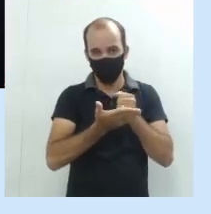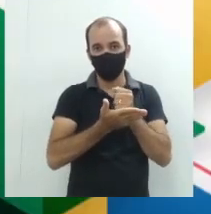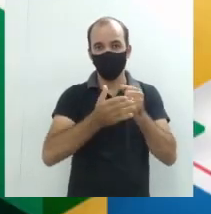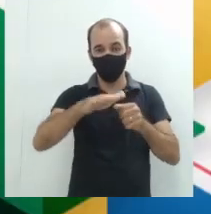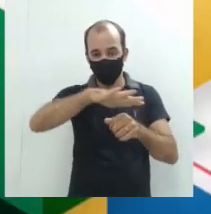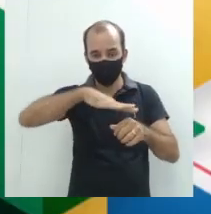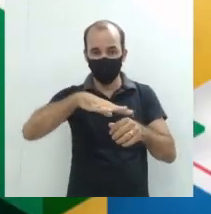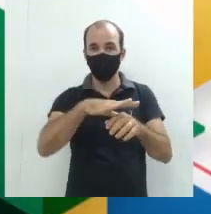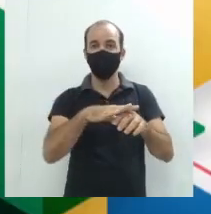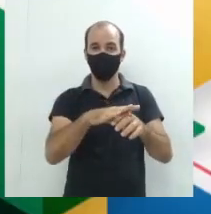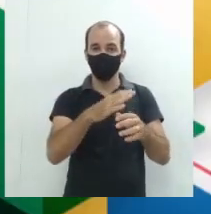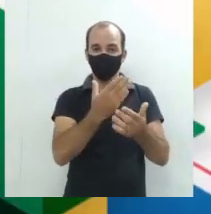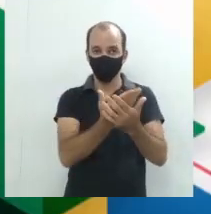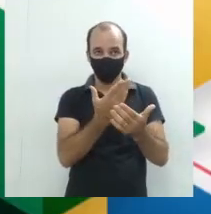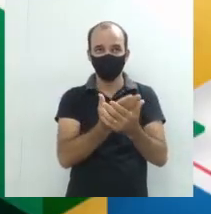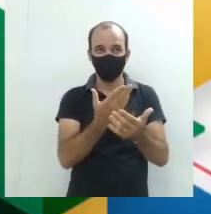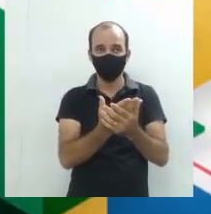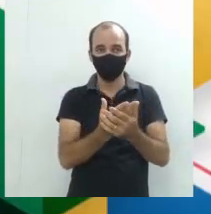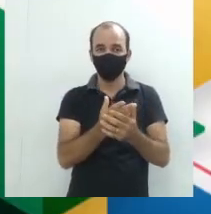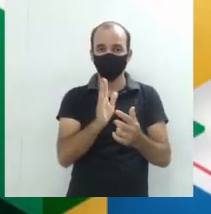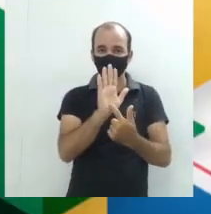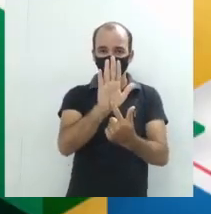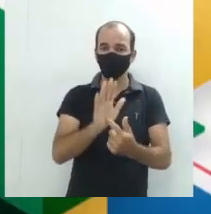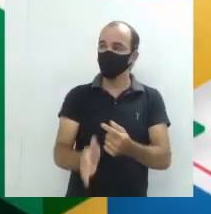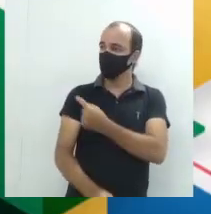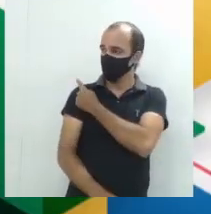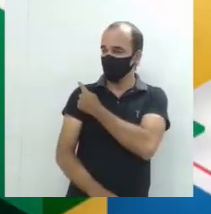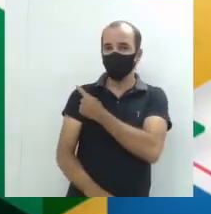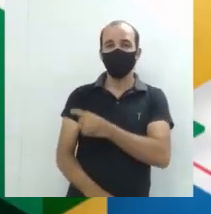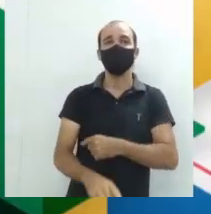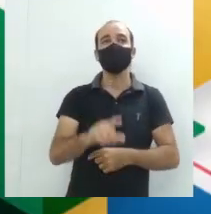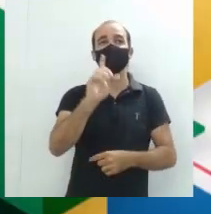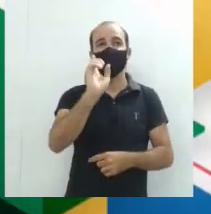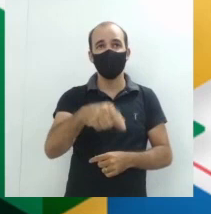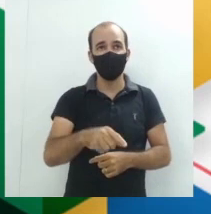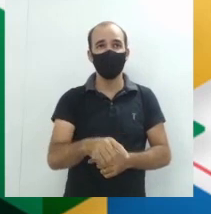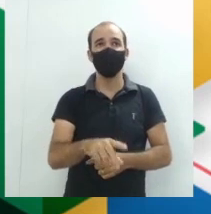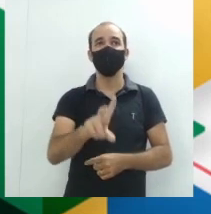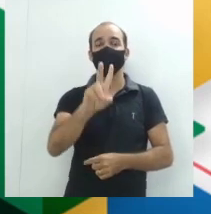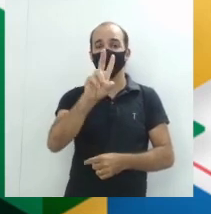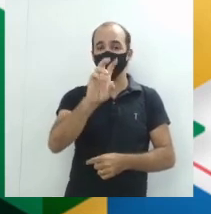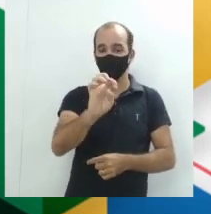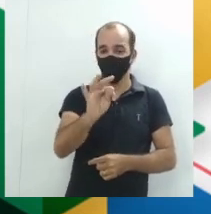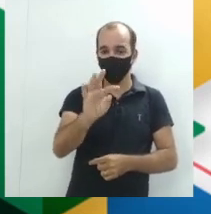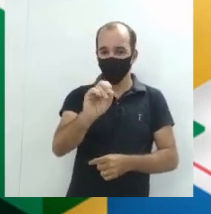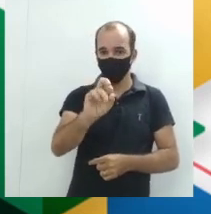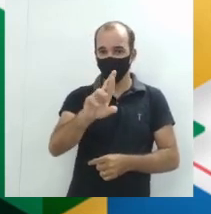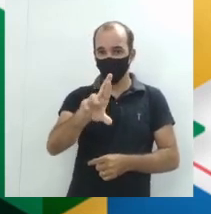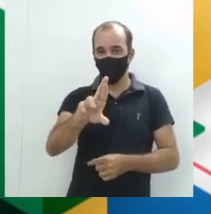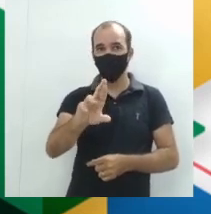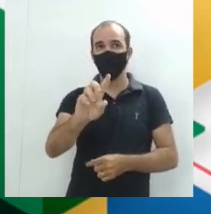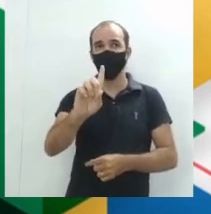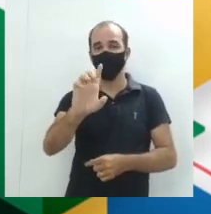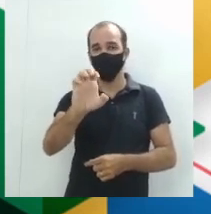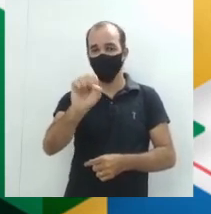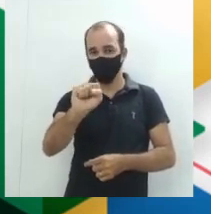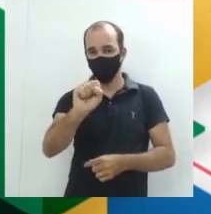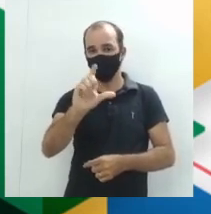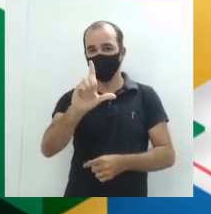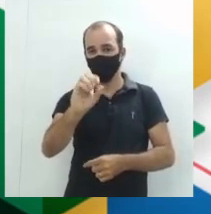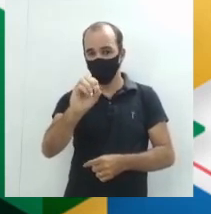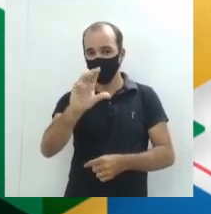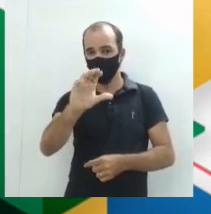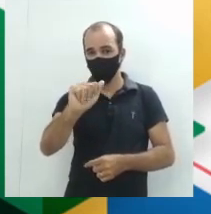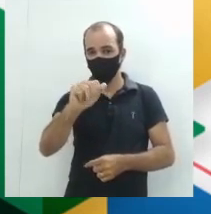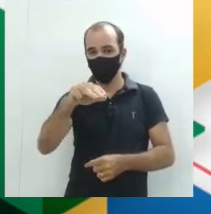vetorial é o que está em tela. Muito bem, Aninha. É o vetor deslocamento. Essa Aninha nota 1000. O